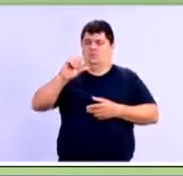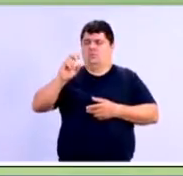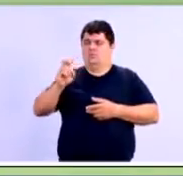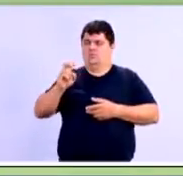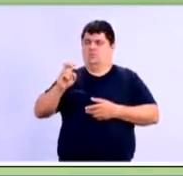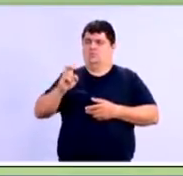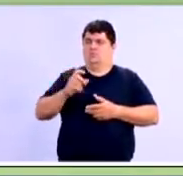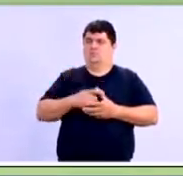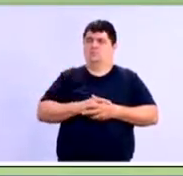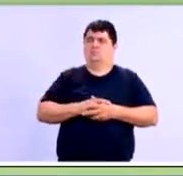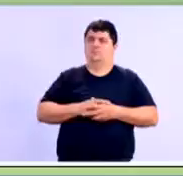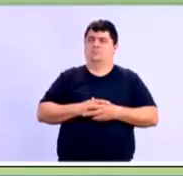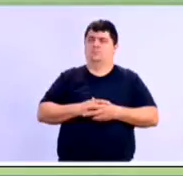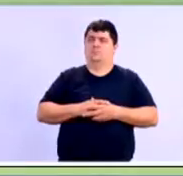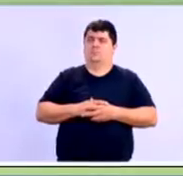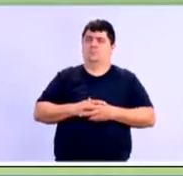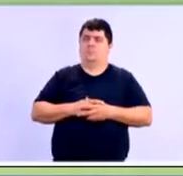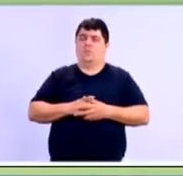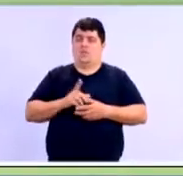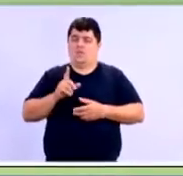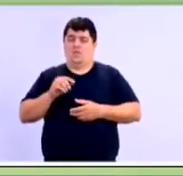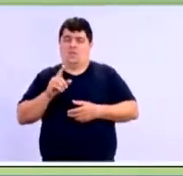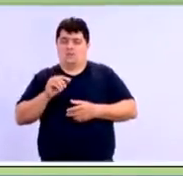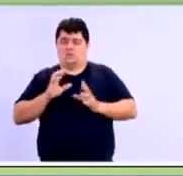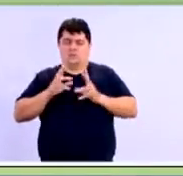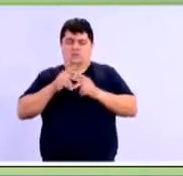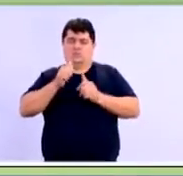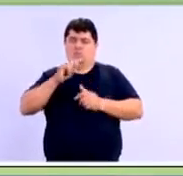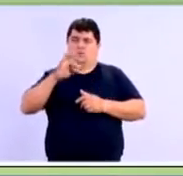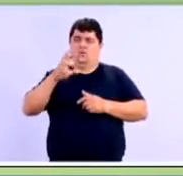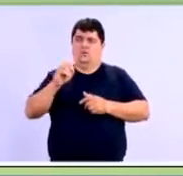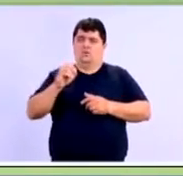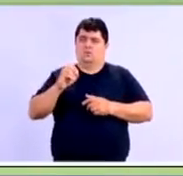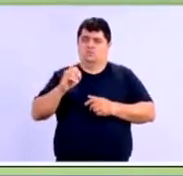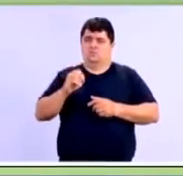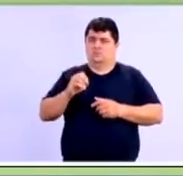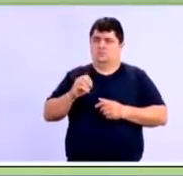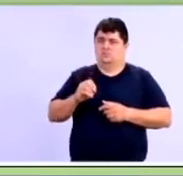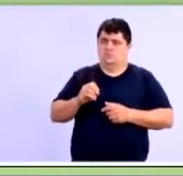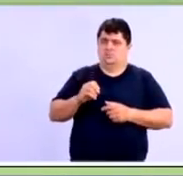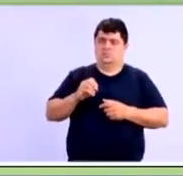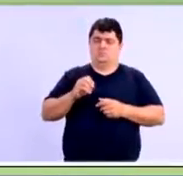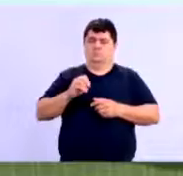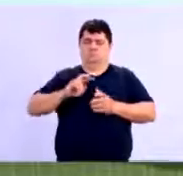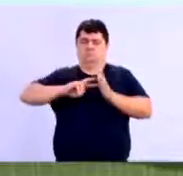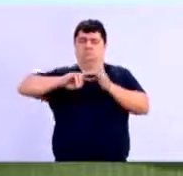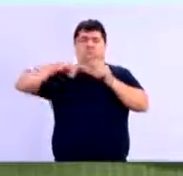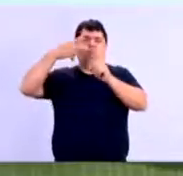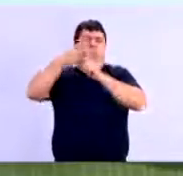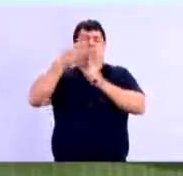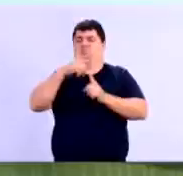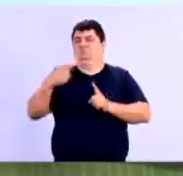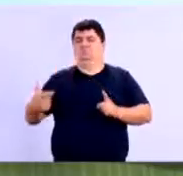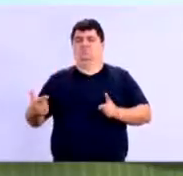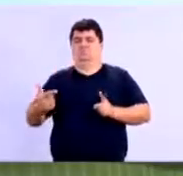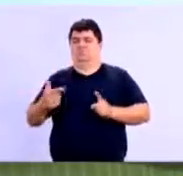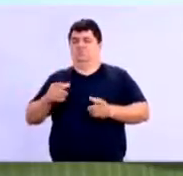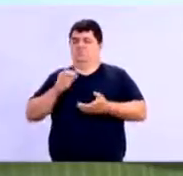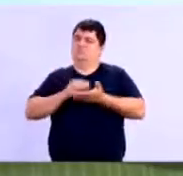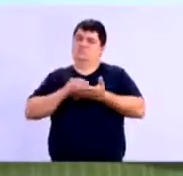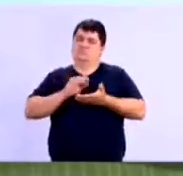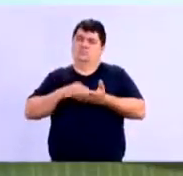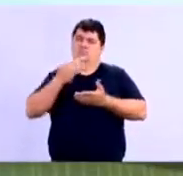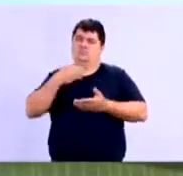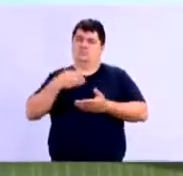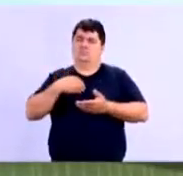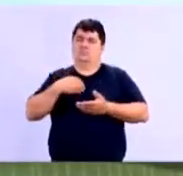1,6119. Ou seja, somando todos os meus ativos, nessa empresa ela não girou 2 vezes o total dos meus ativos. Pensando bem, eu,